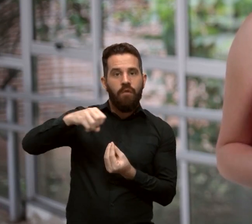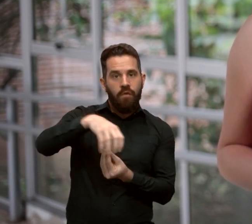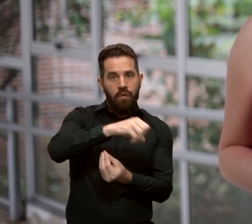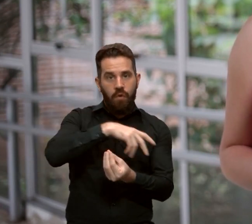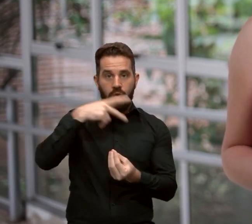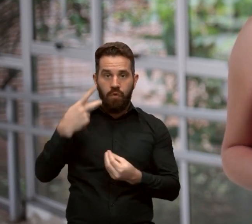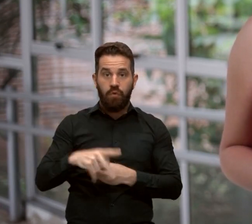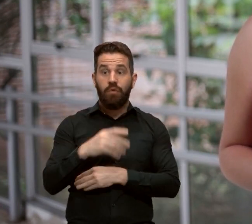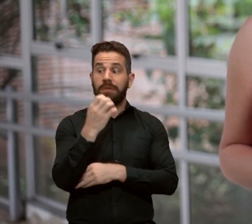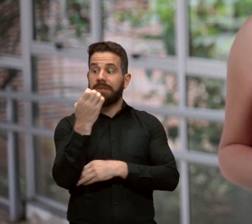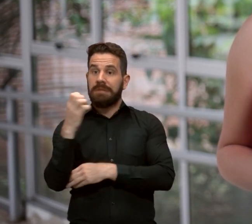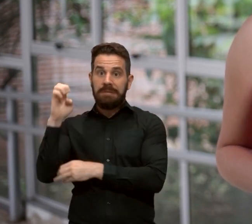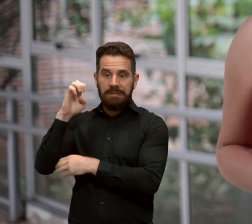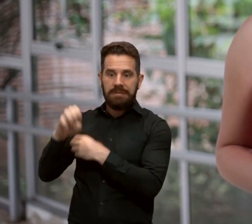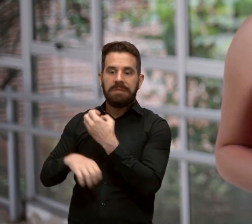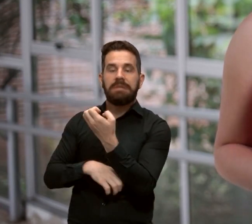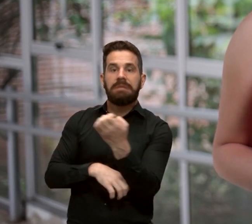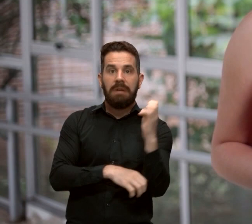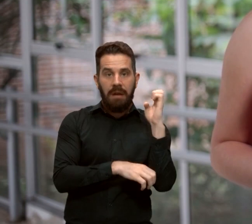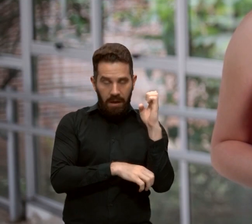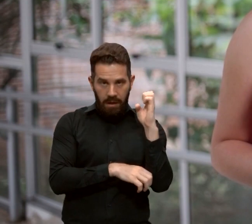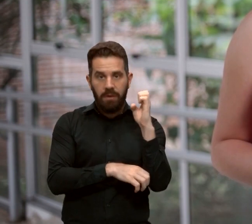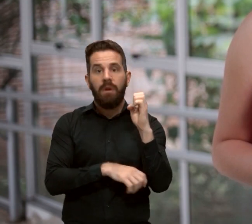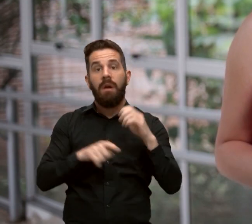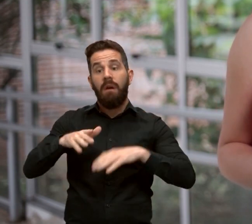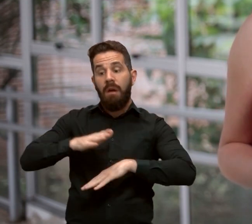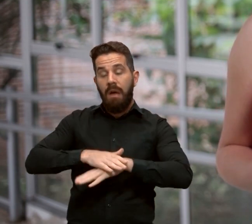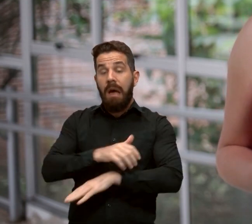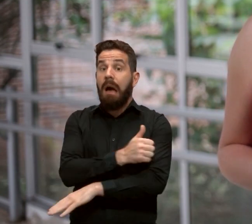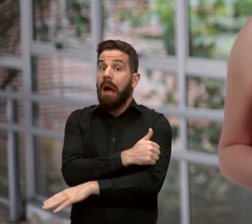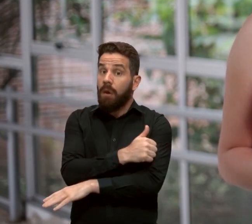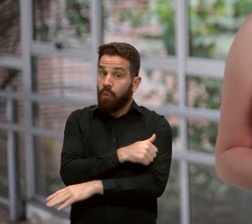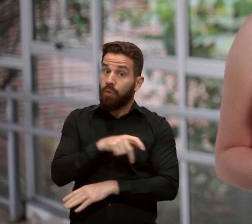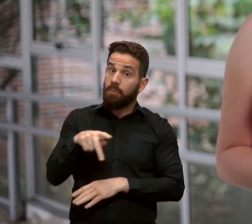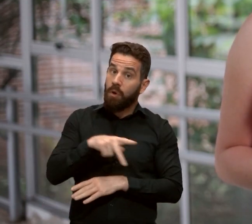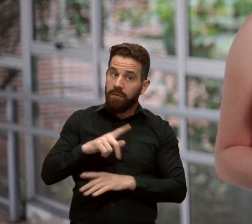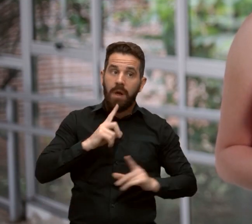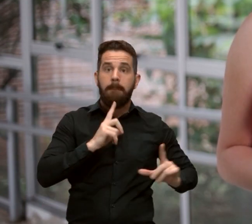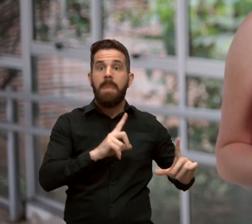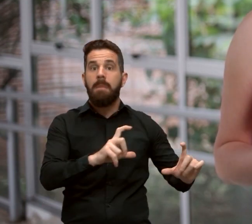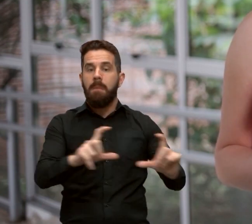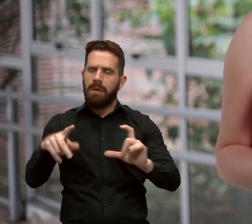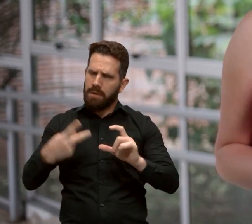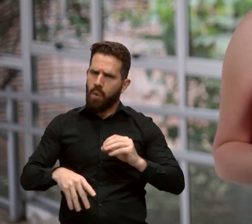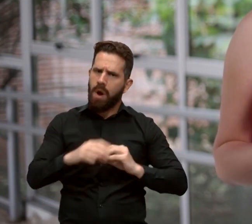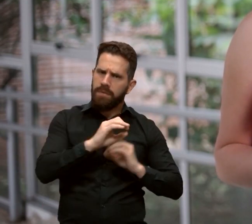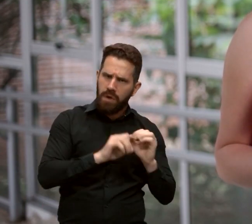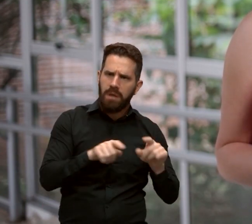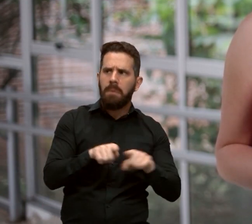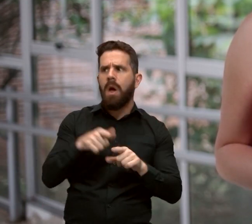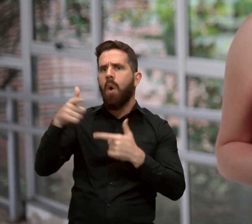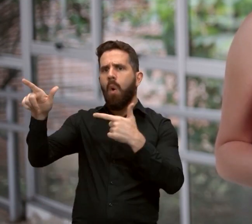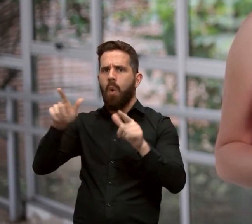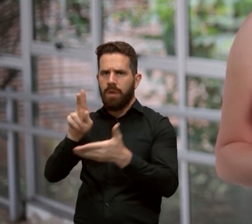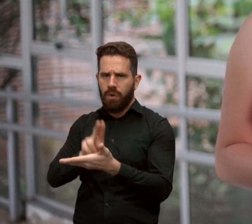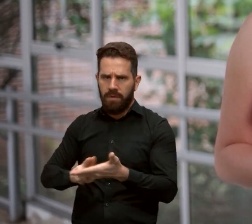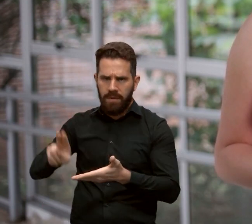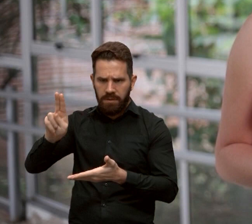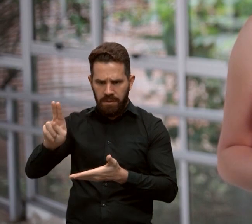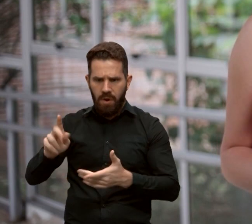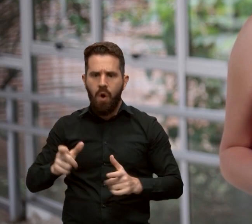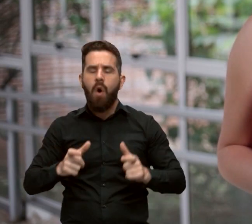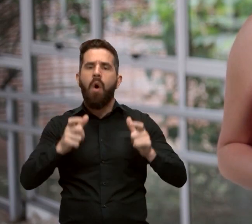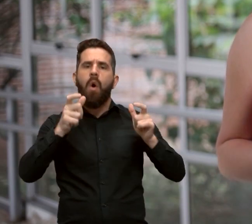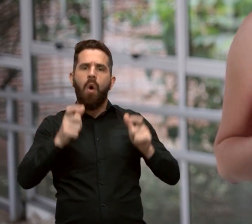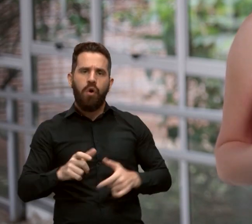conta com registros feitos por estudantes e professores da UFG e outras universidades. A mostra está em cartaz no andar térreo